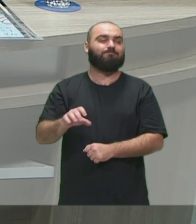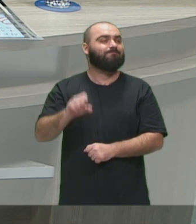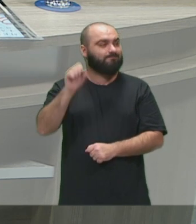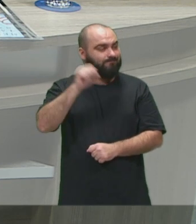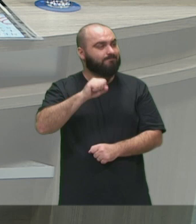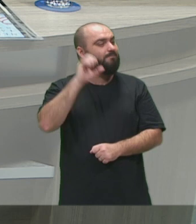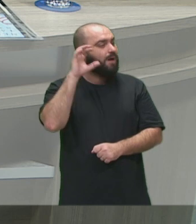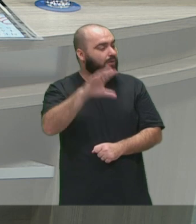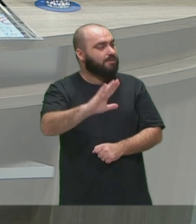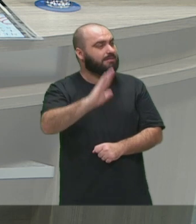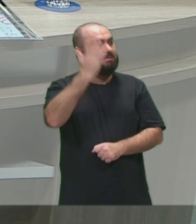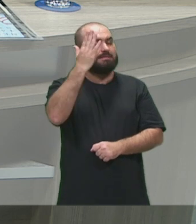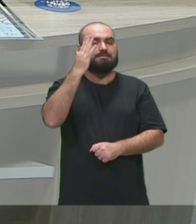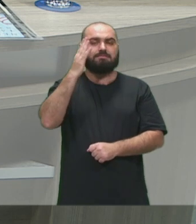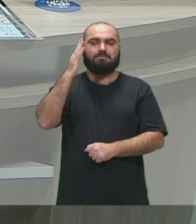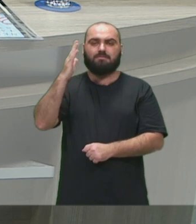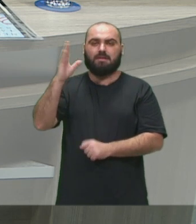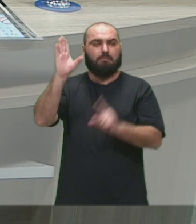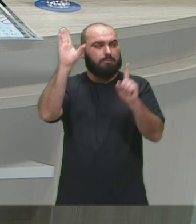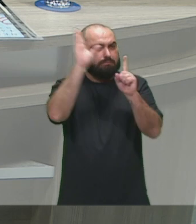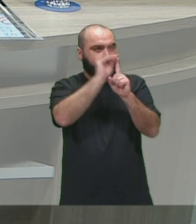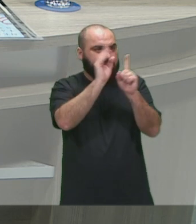casos de abuso,